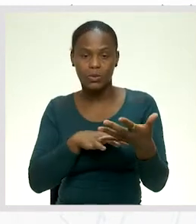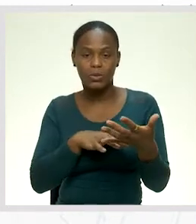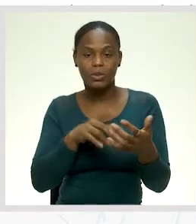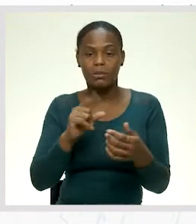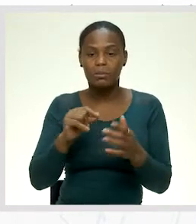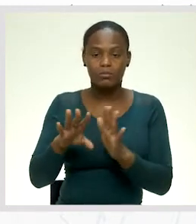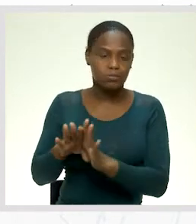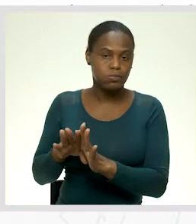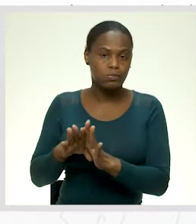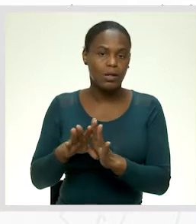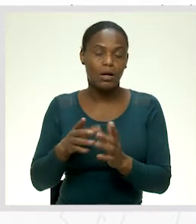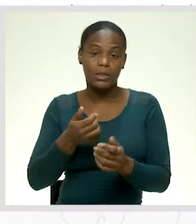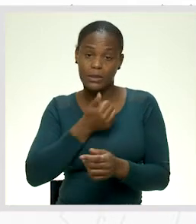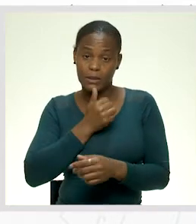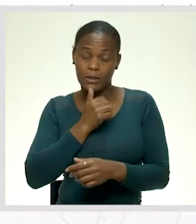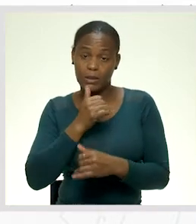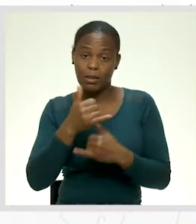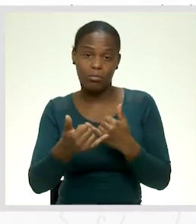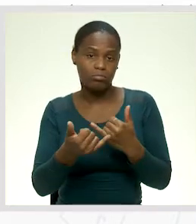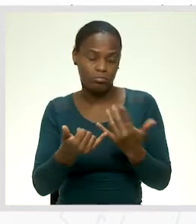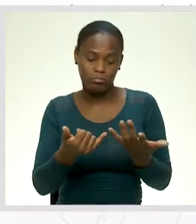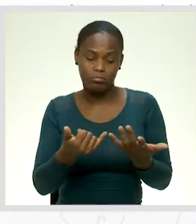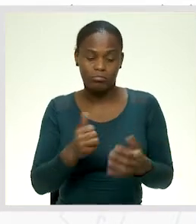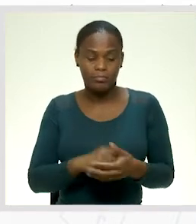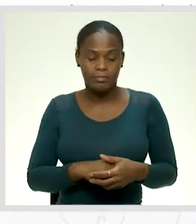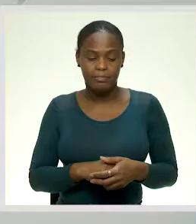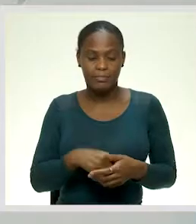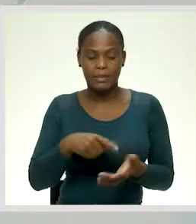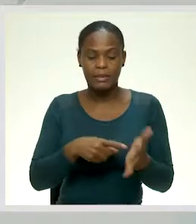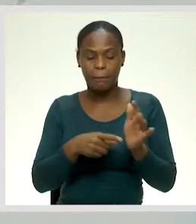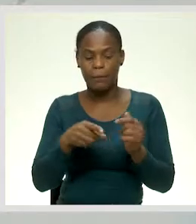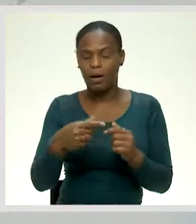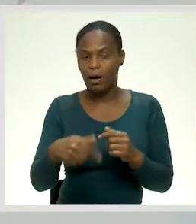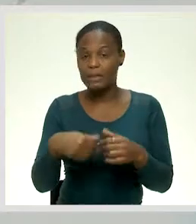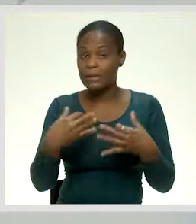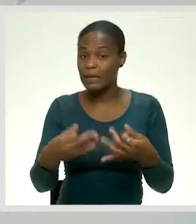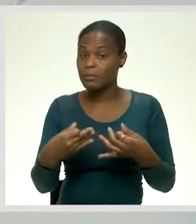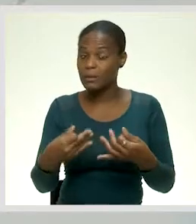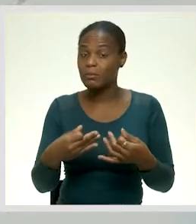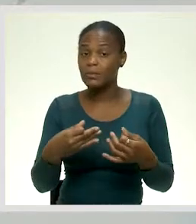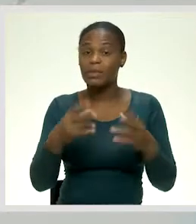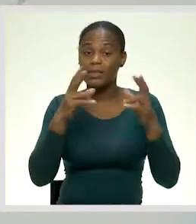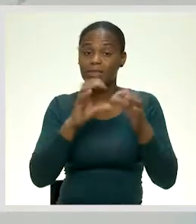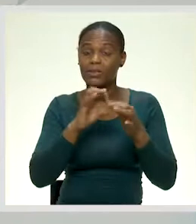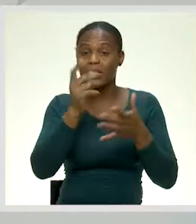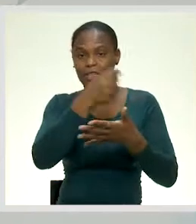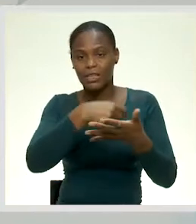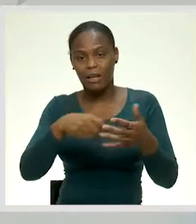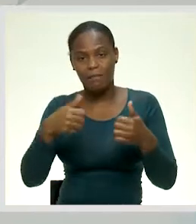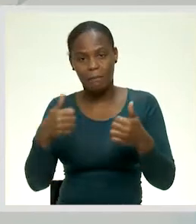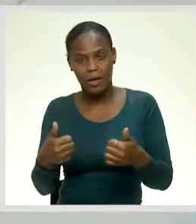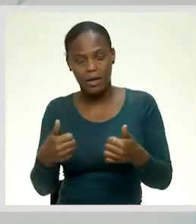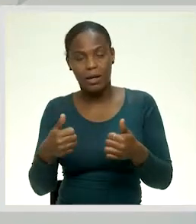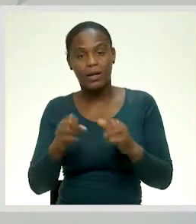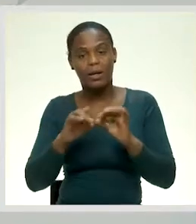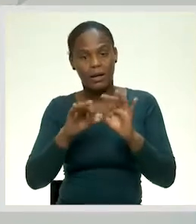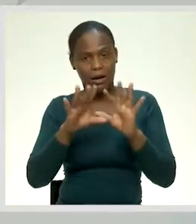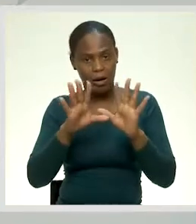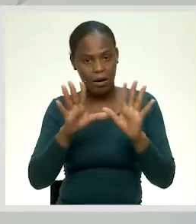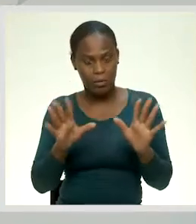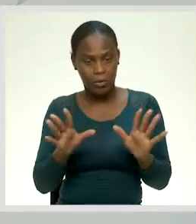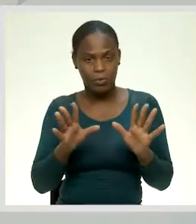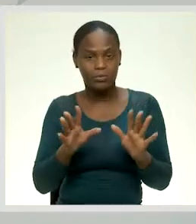de decisões equivocadas. Por isso, insistimos sempre nessa questão de escrevermos bem, claros, escrever